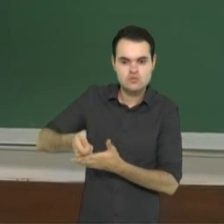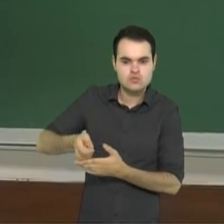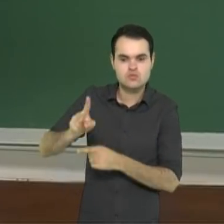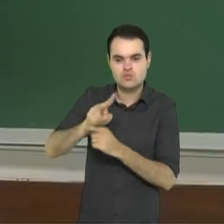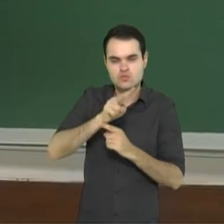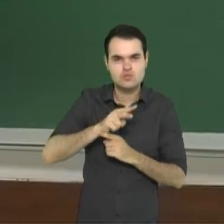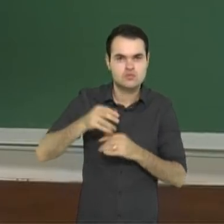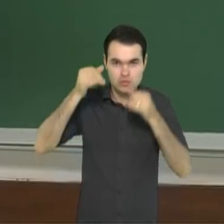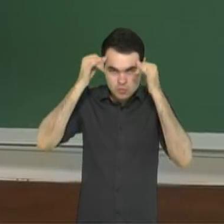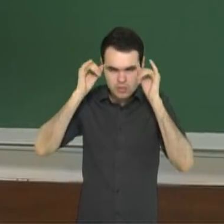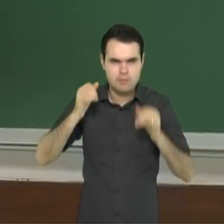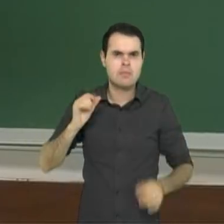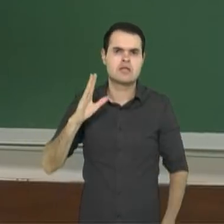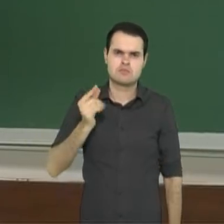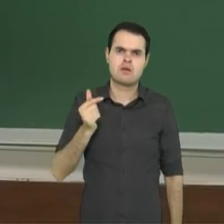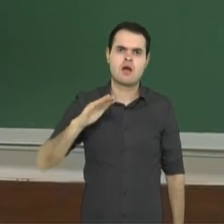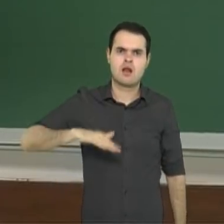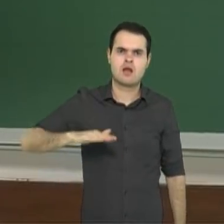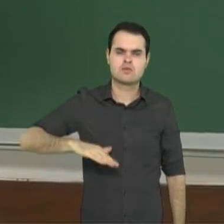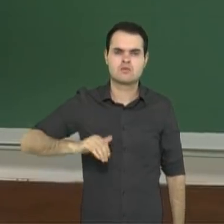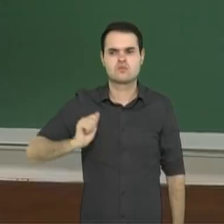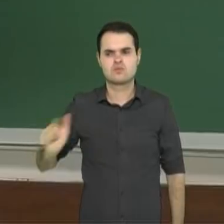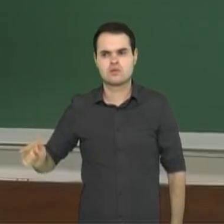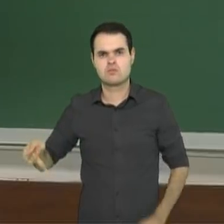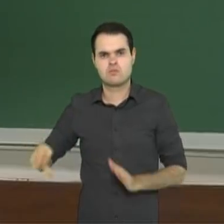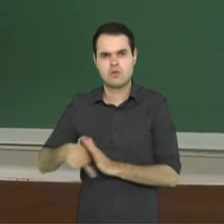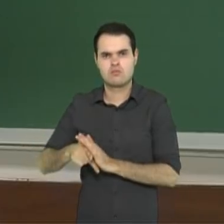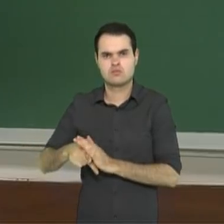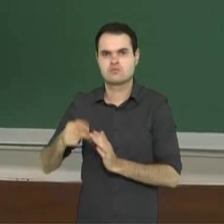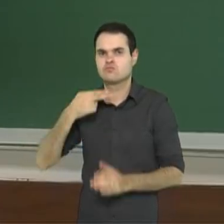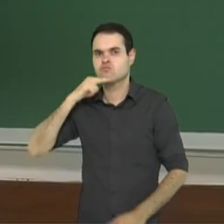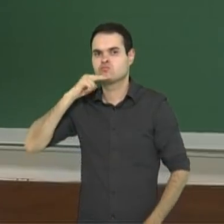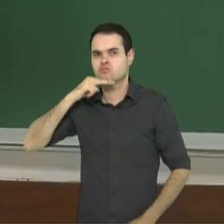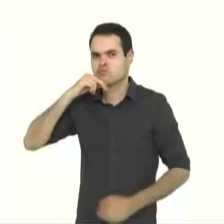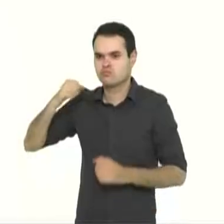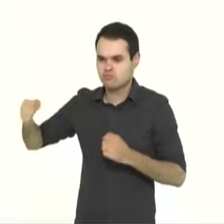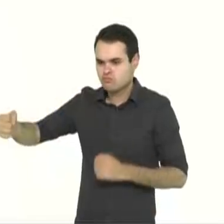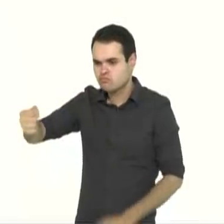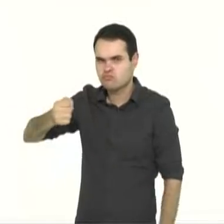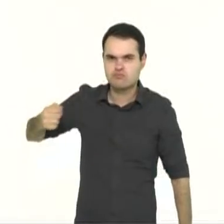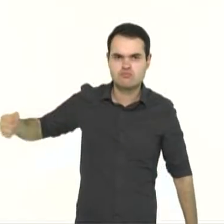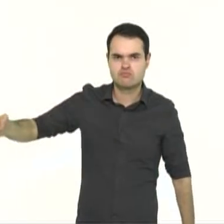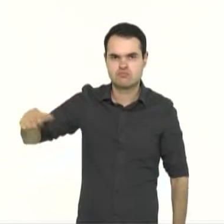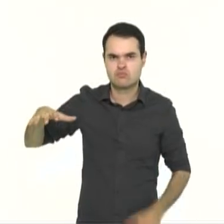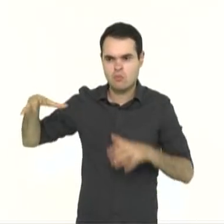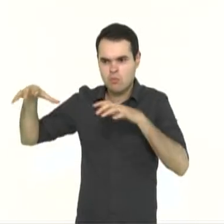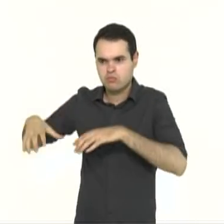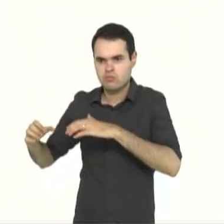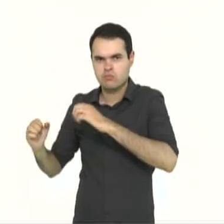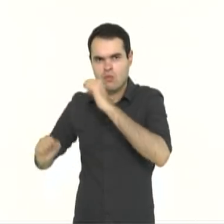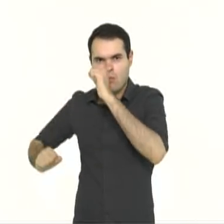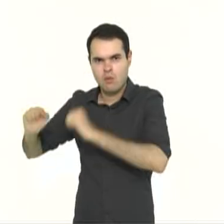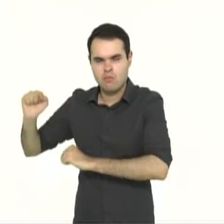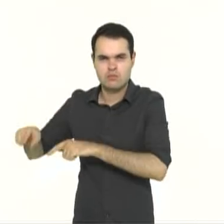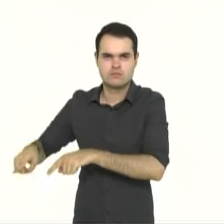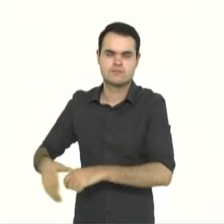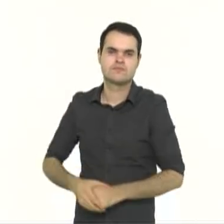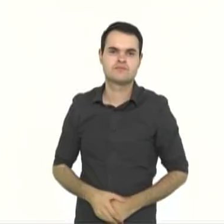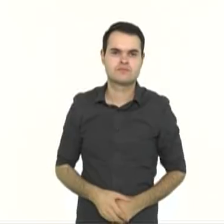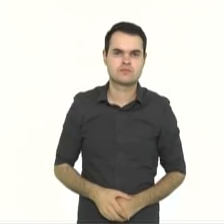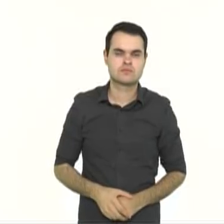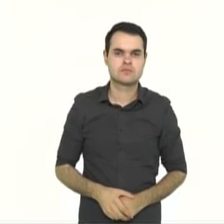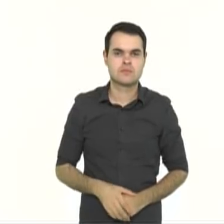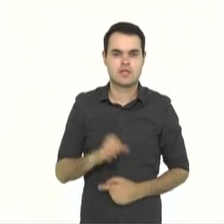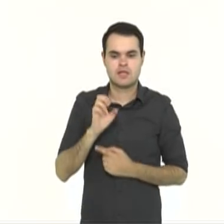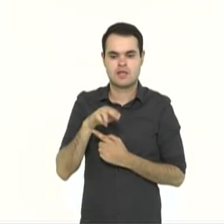muito mais barato ter um rebanho do que um engenho de cana-de-açúcar. Mercado consumidor garantido.